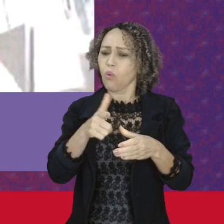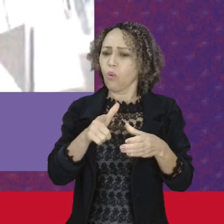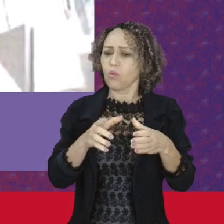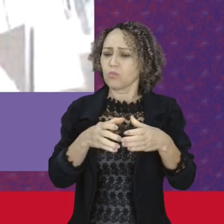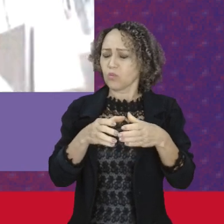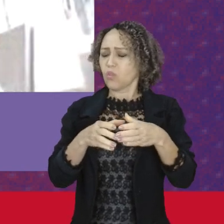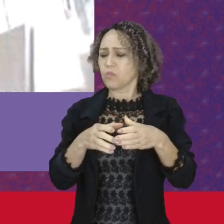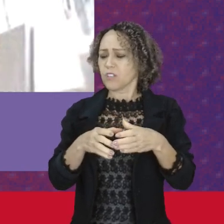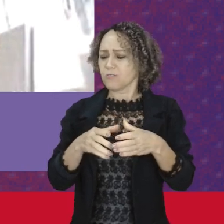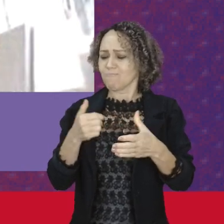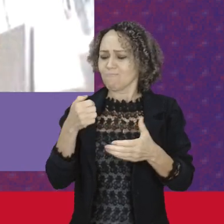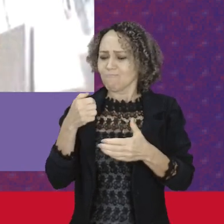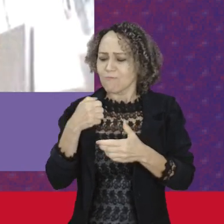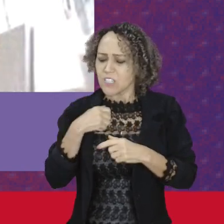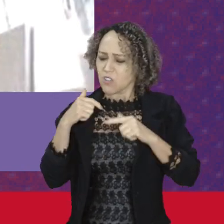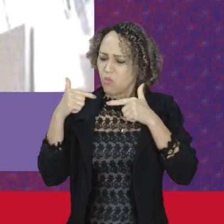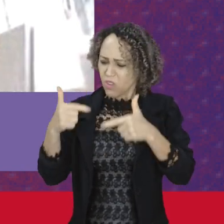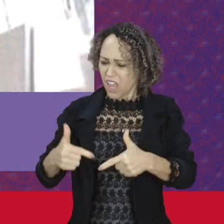trabalho, né, e por